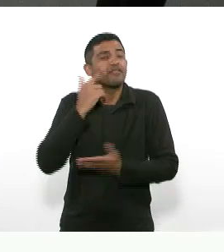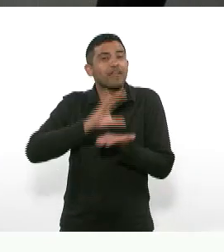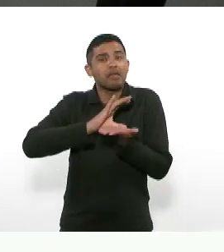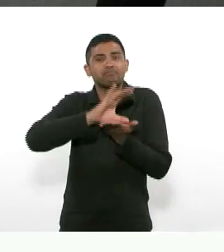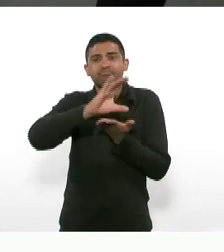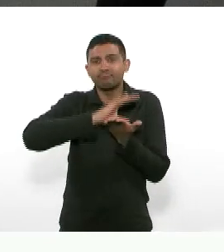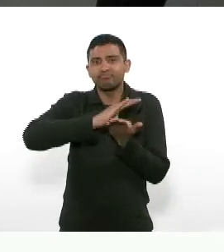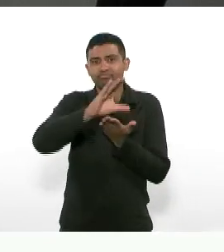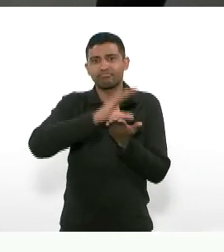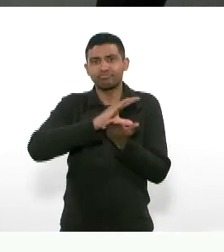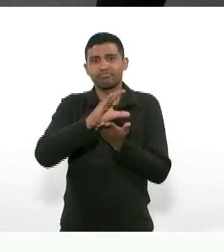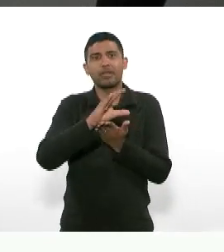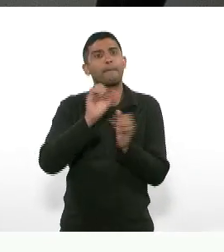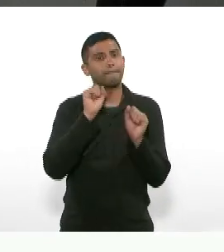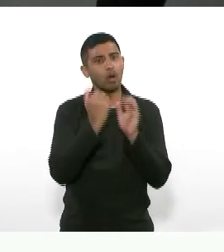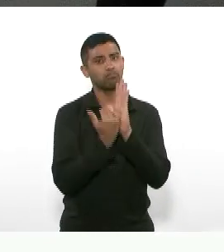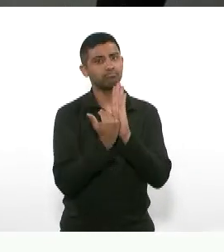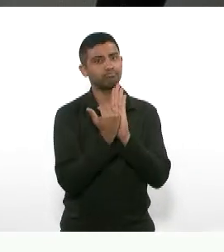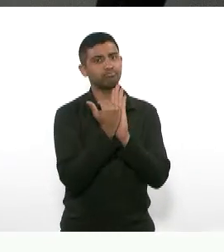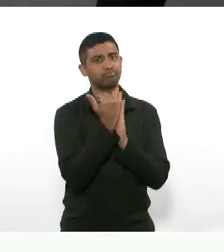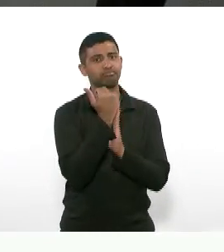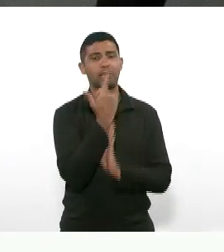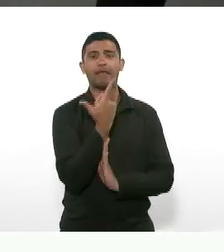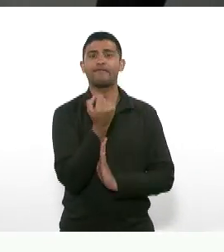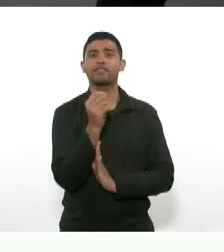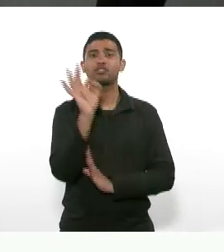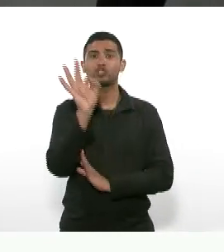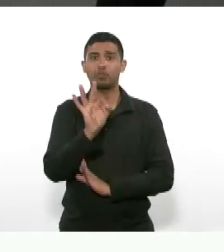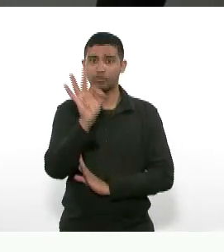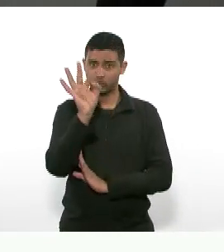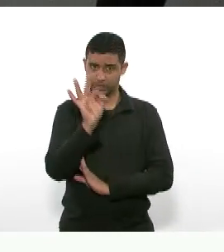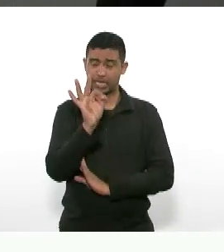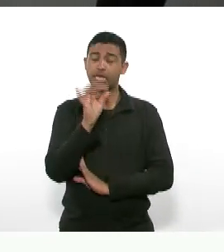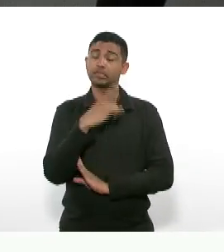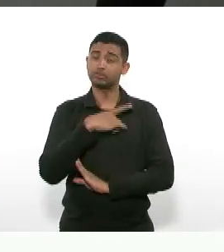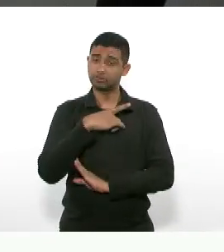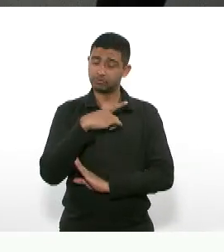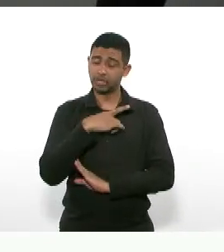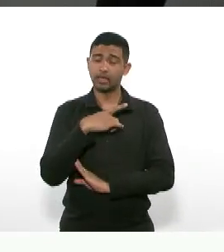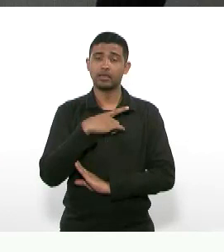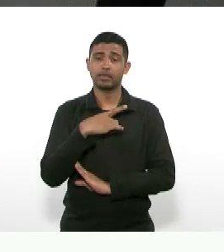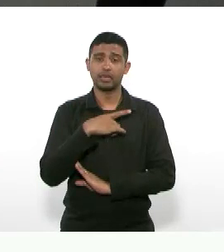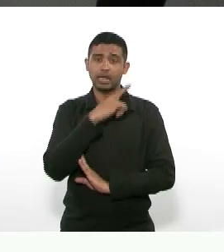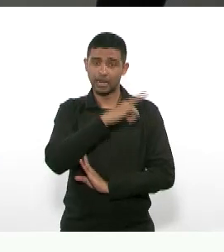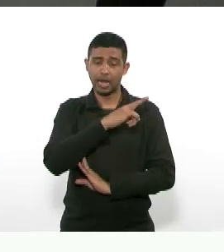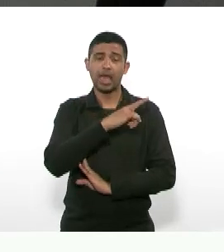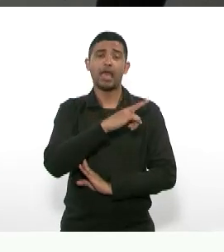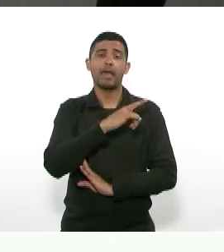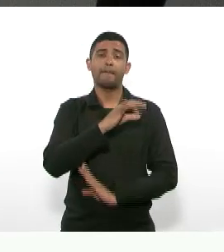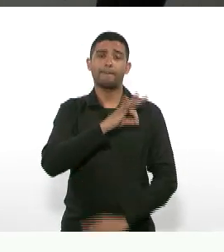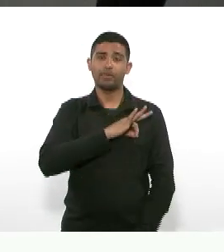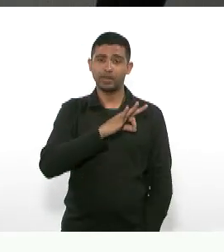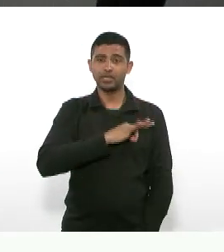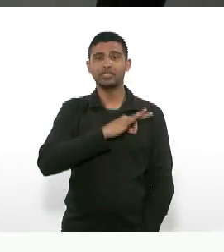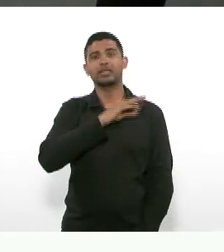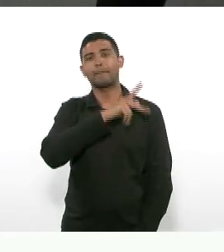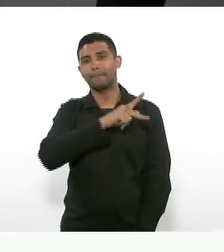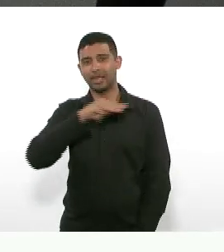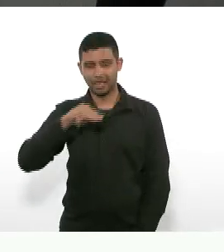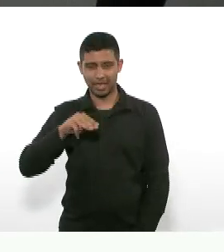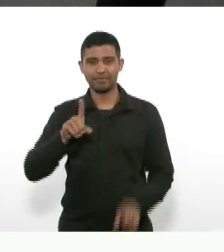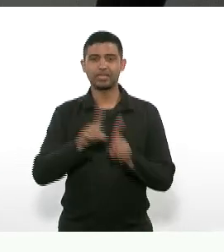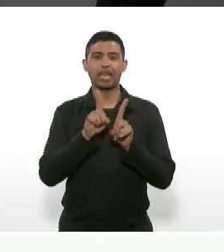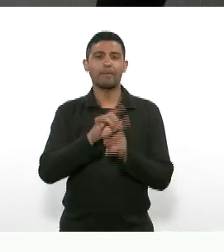dúvida nenhuma, aumentar 20% do previsto tanto para a Polícia Militar quanto para a Polícia